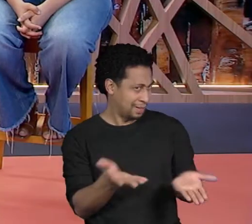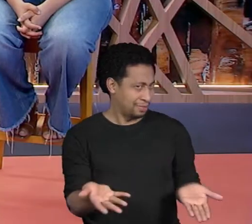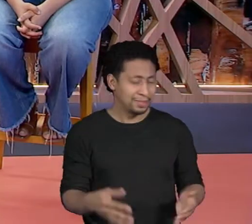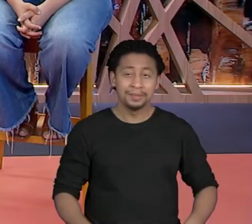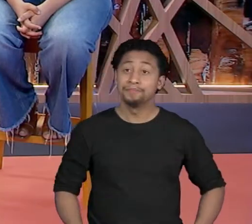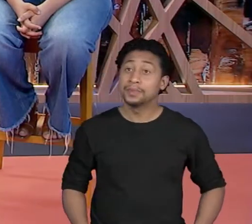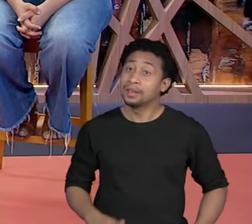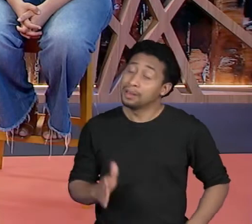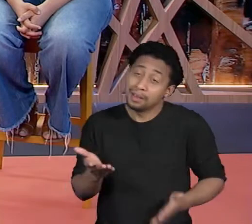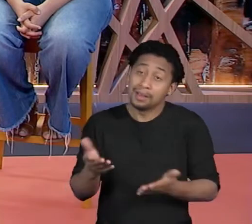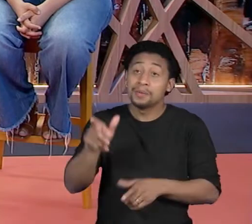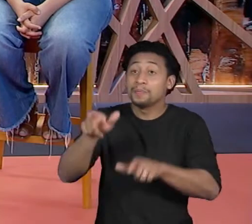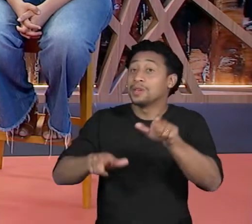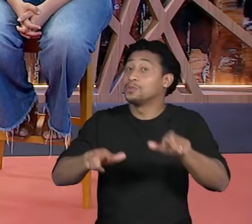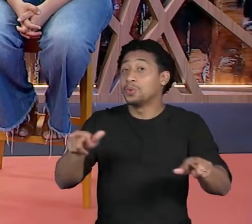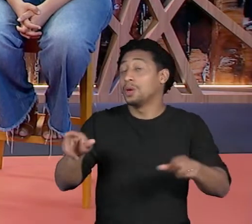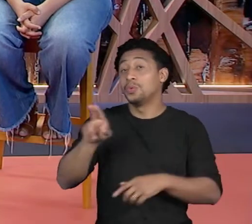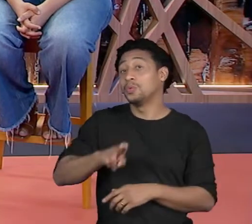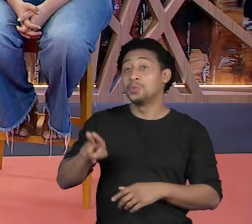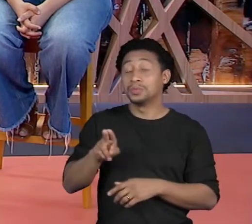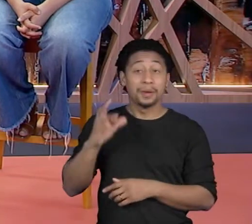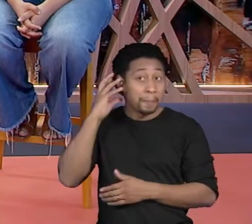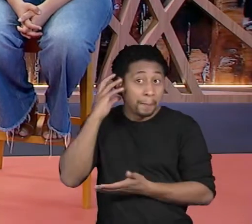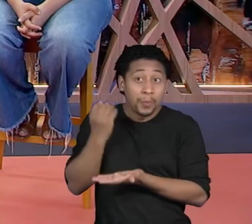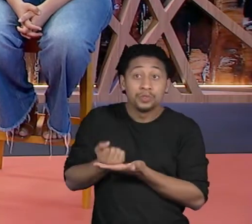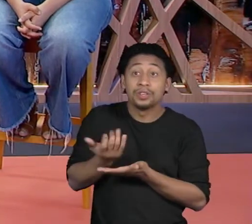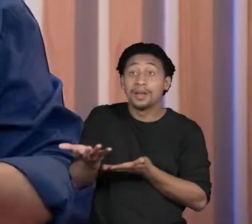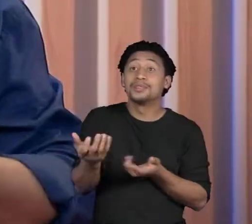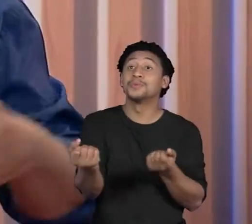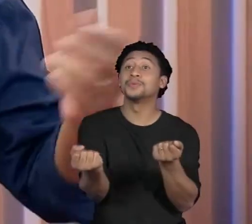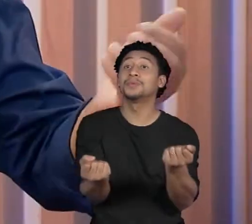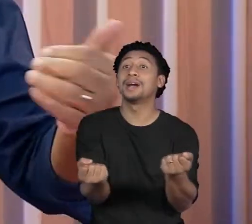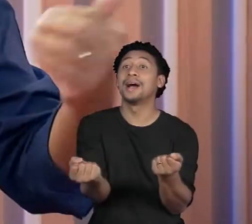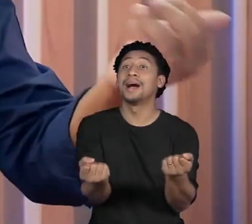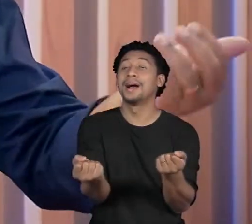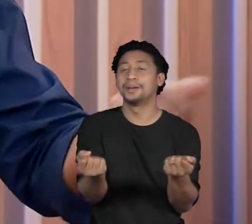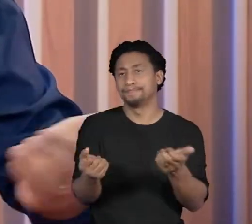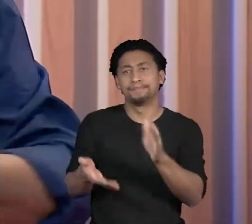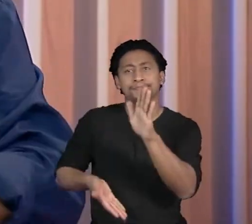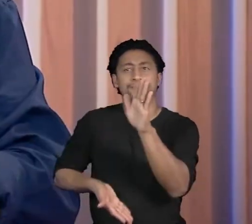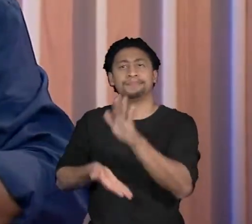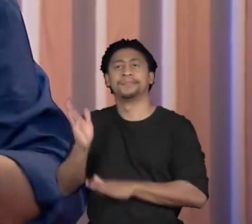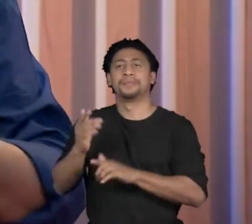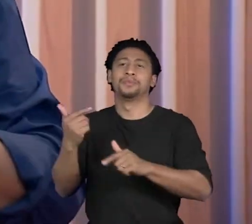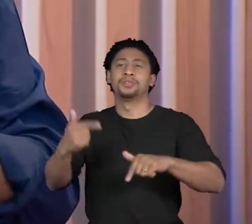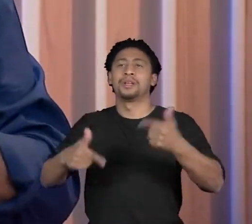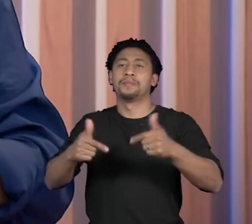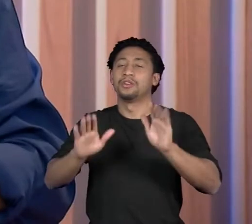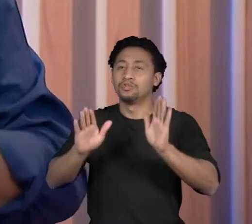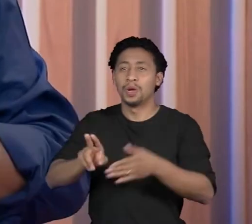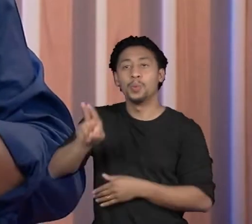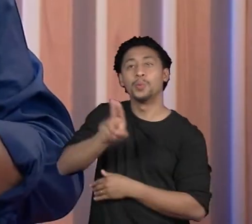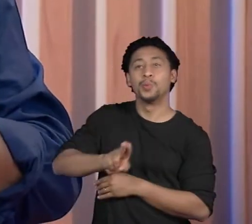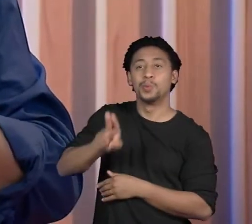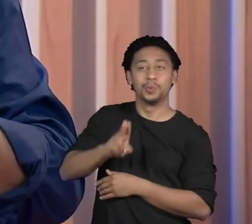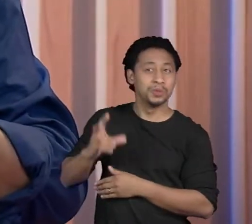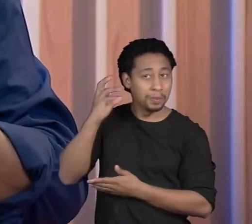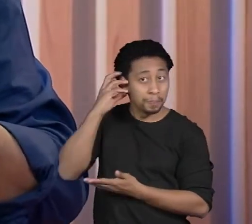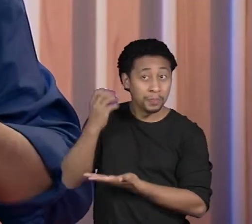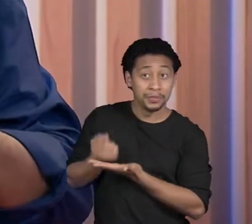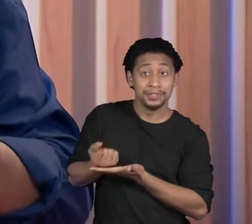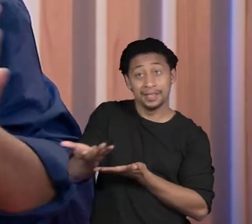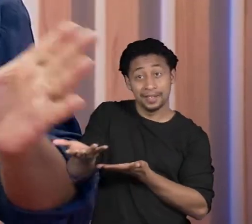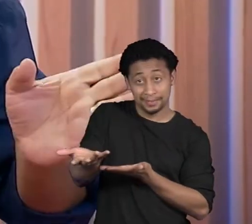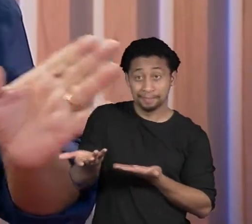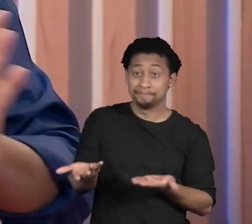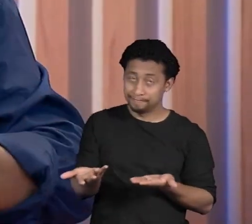ouvir, o assunto que te interessa, e você passa a ouvir aquilo que realmente interessa. Na hora que você quer, a hora que é essa possibilidade.